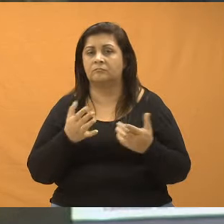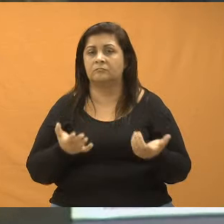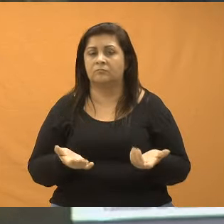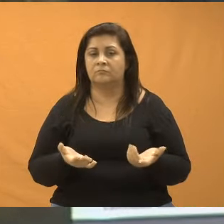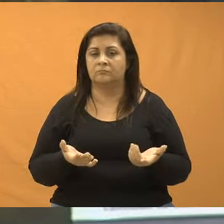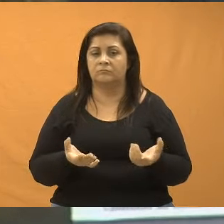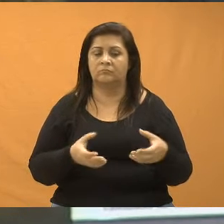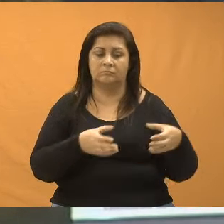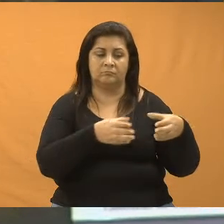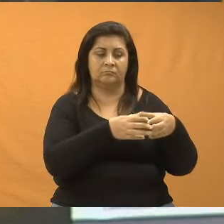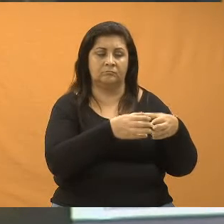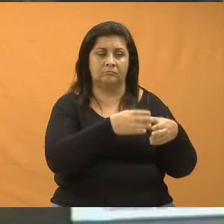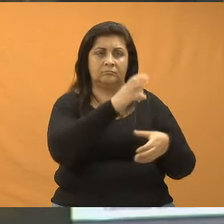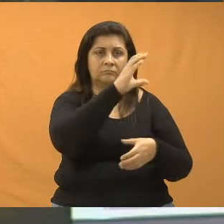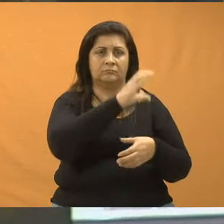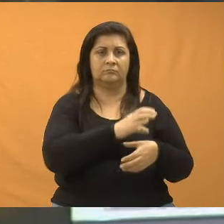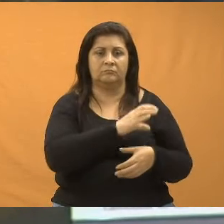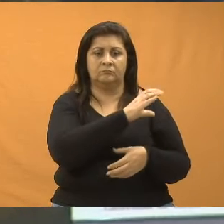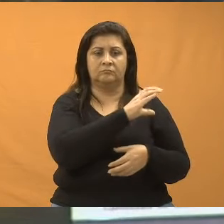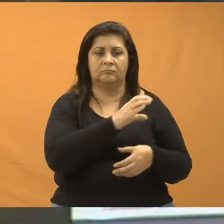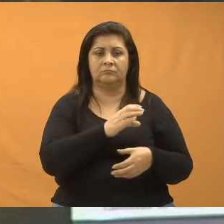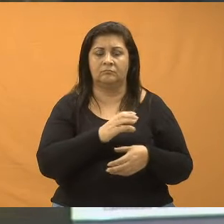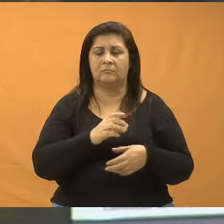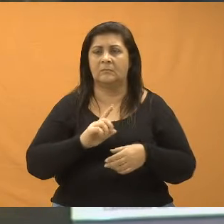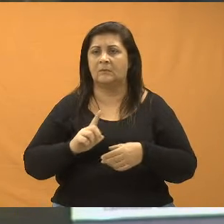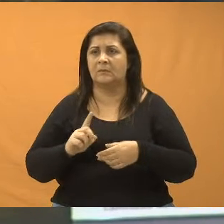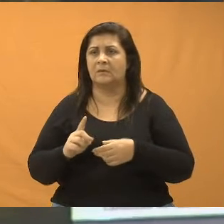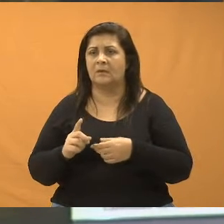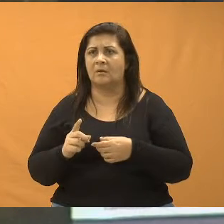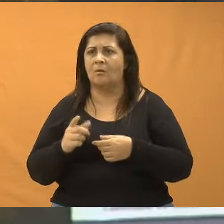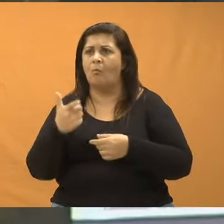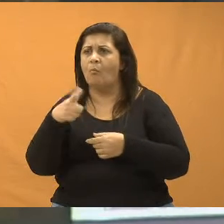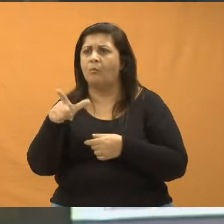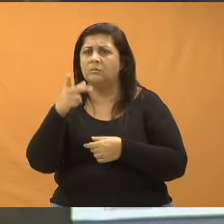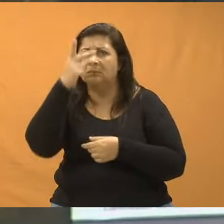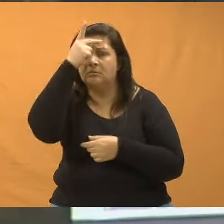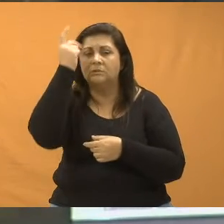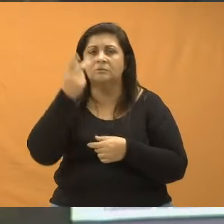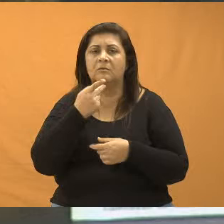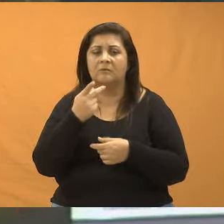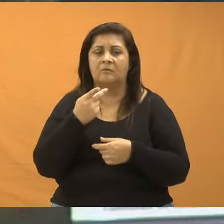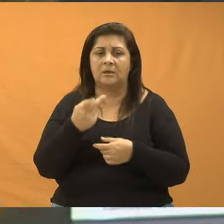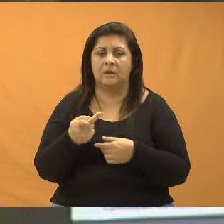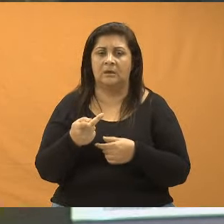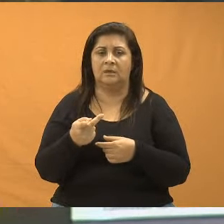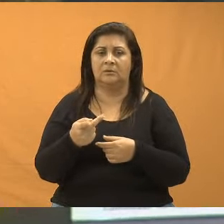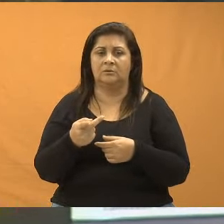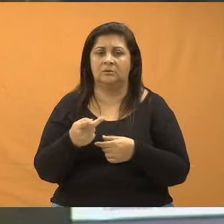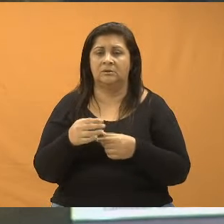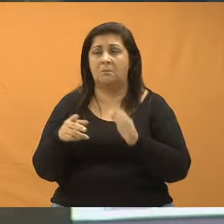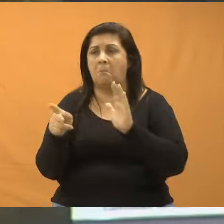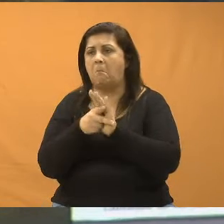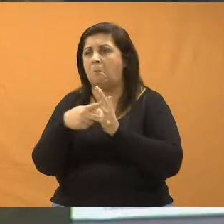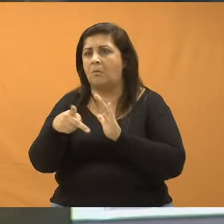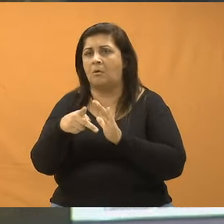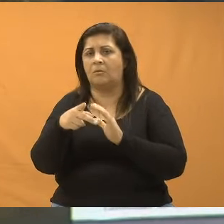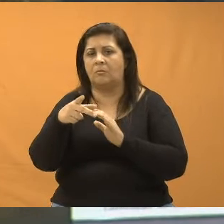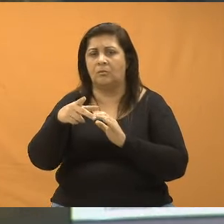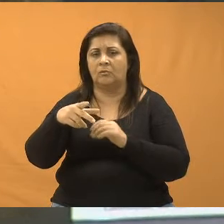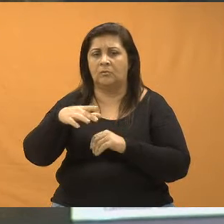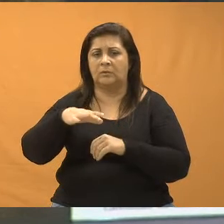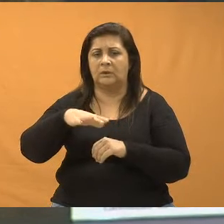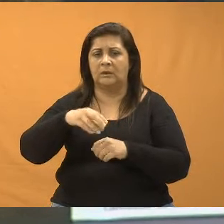na Irmandade e não no que algumas pessoas colocam em relação à municipalização? Por